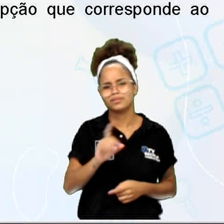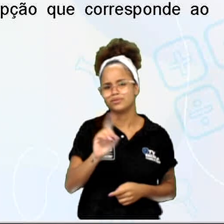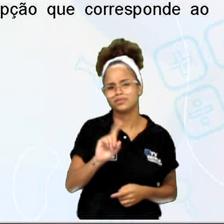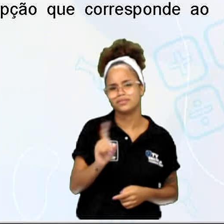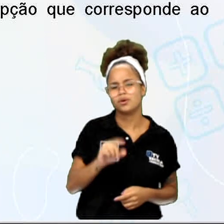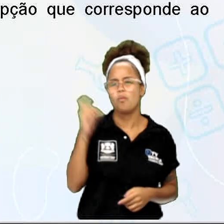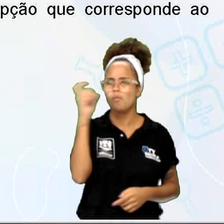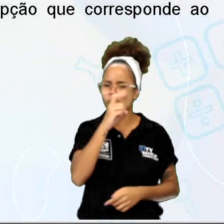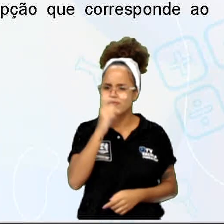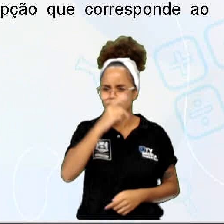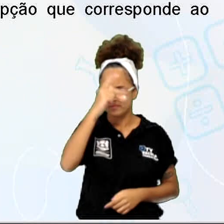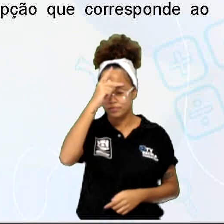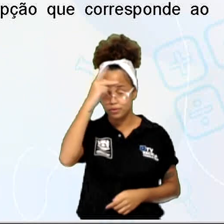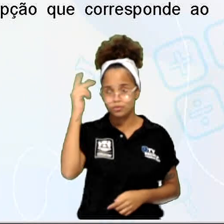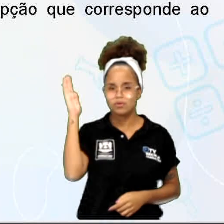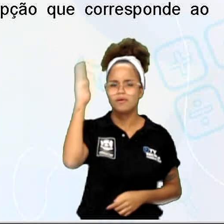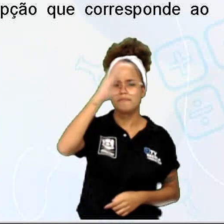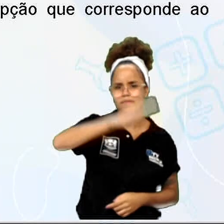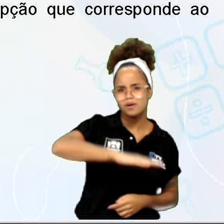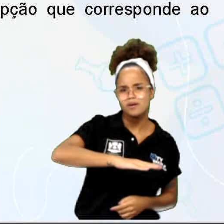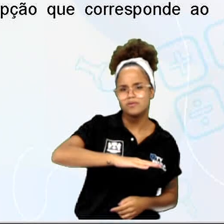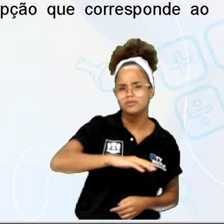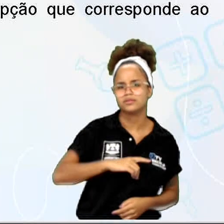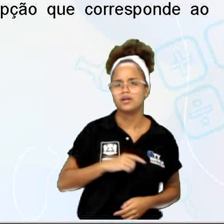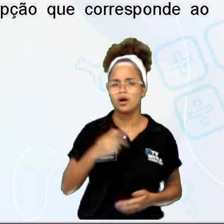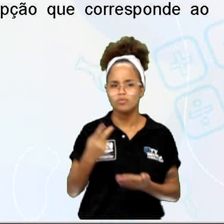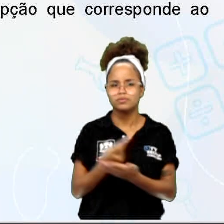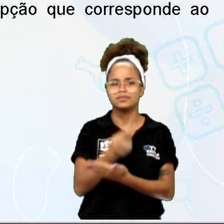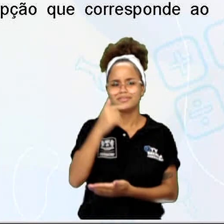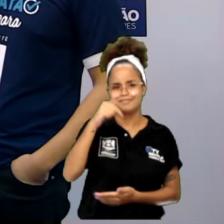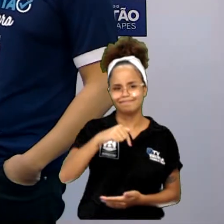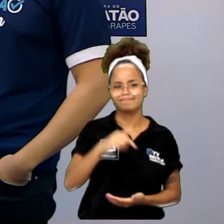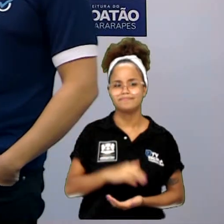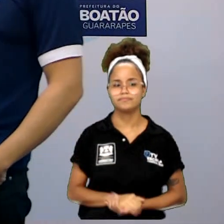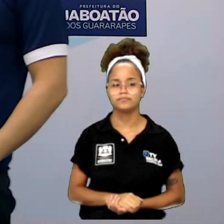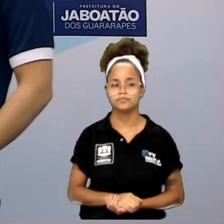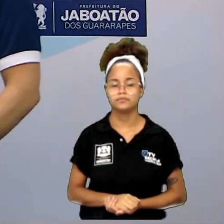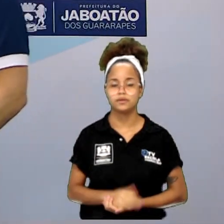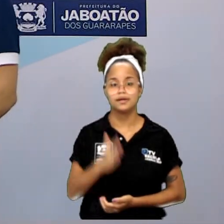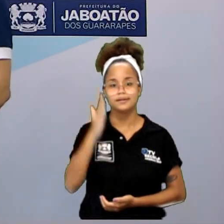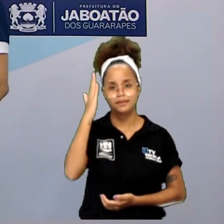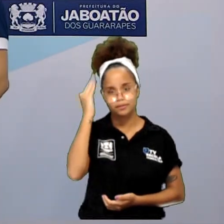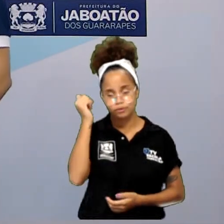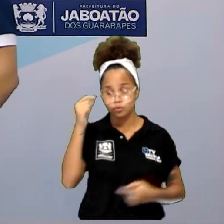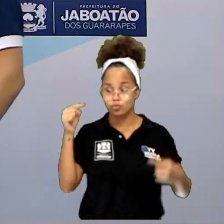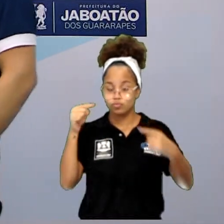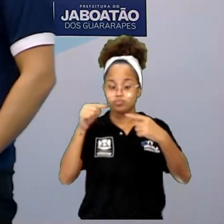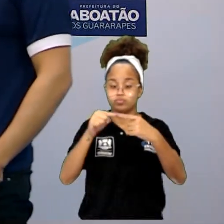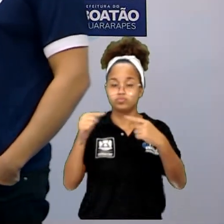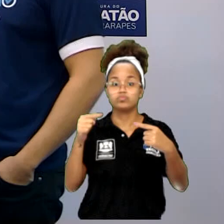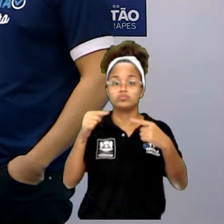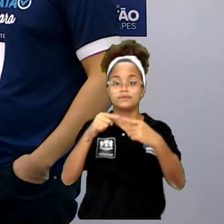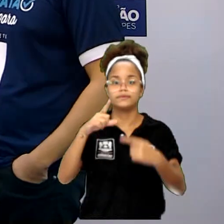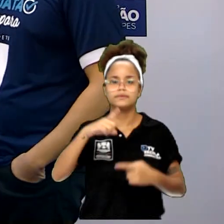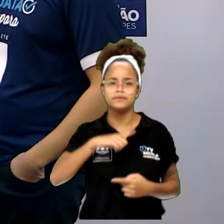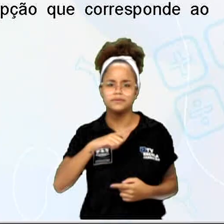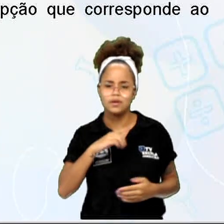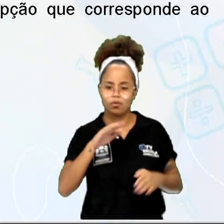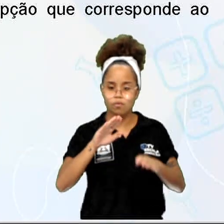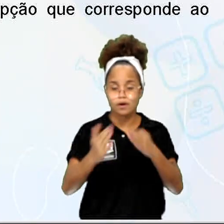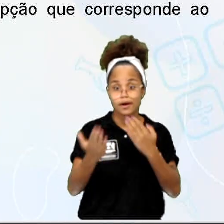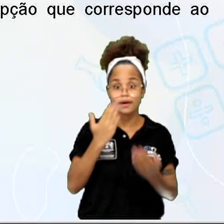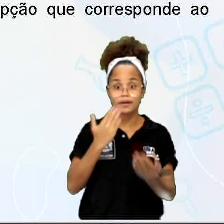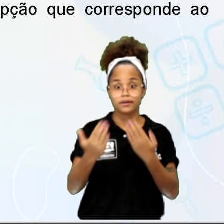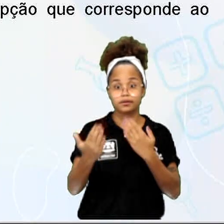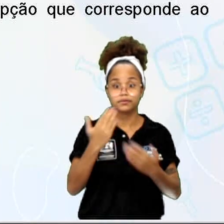maus brasileiros venha quebrar no nosso nariz. Sabemos que os conectivos estabelecem uma relação de sentido